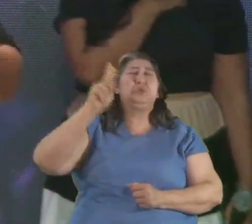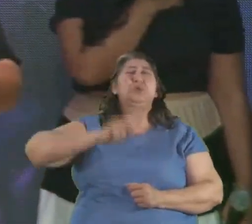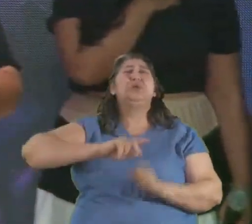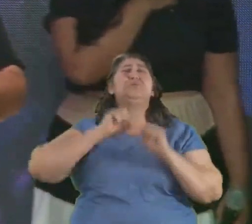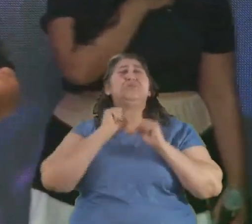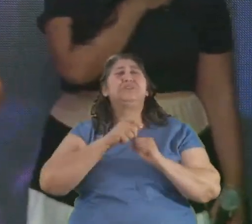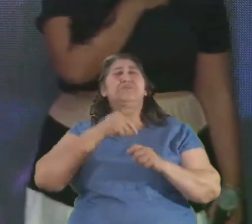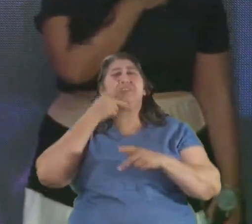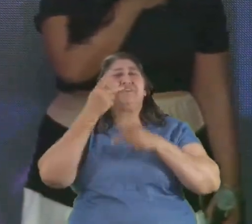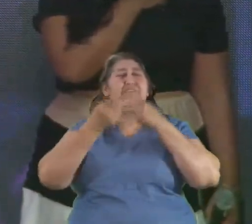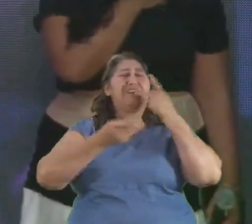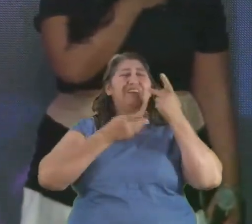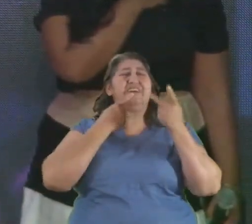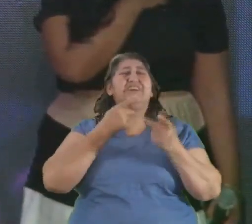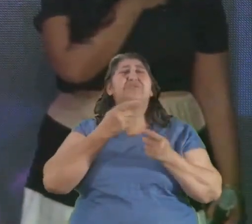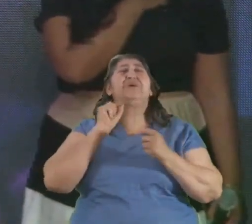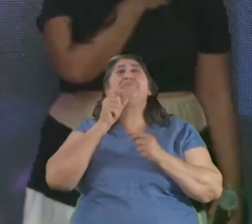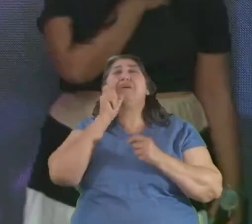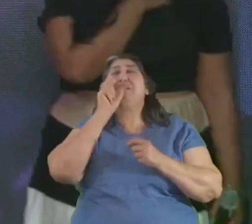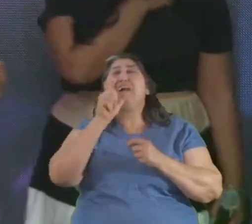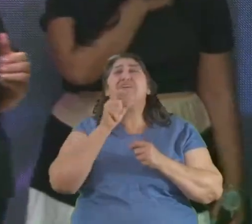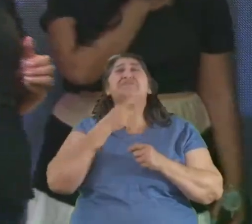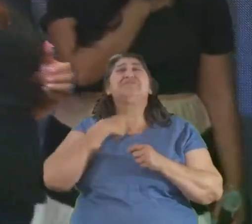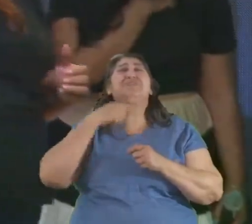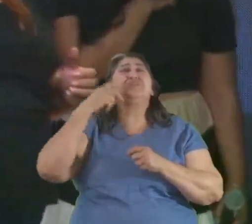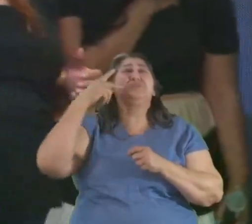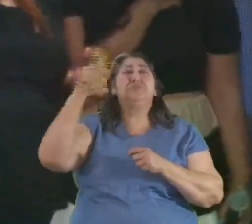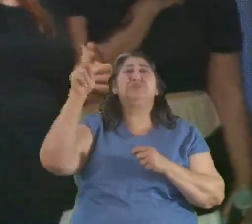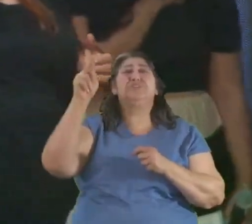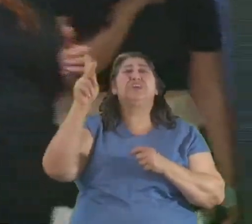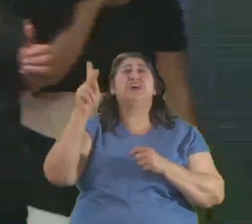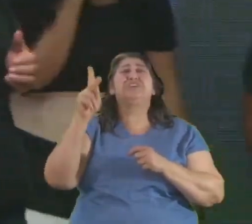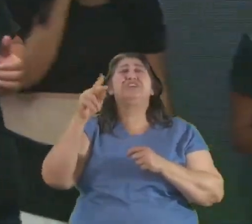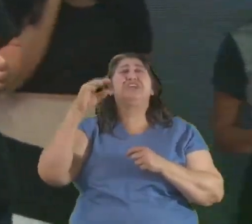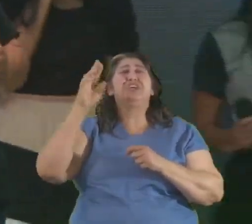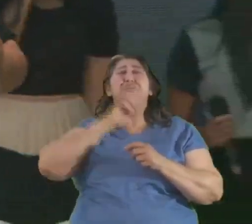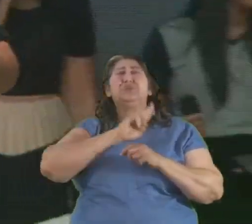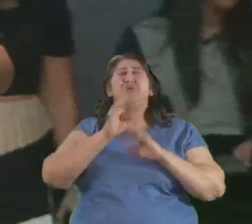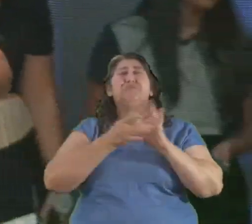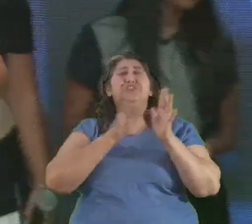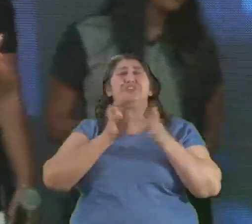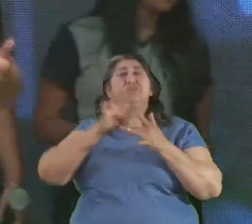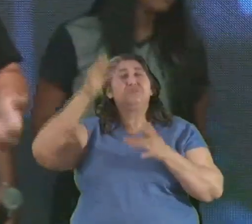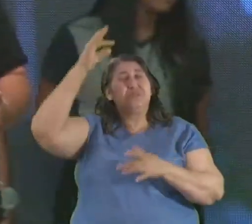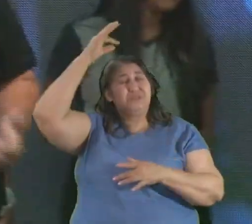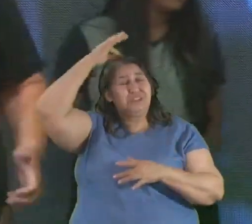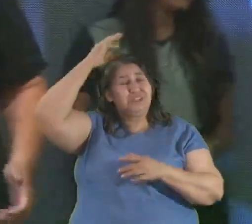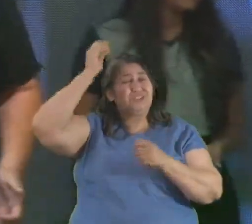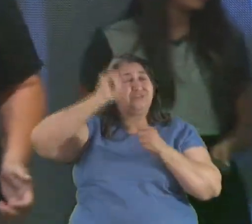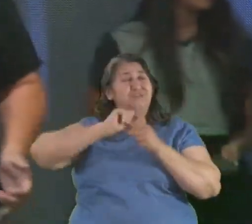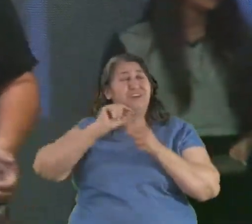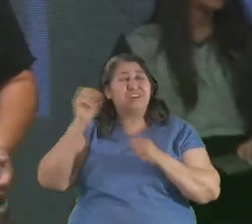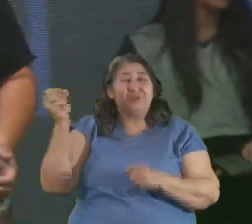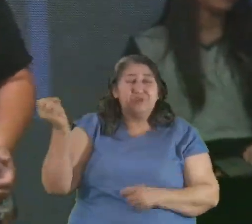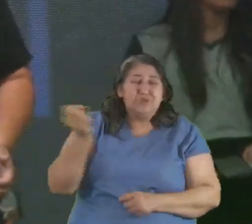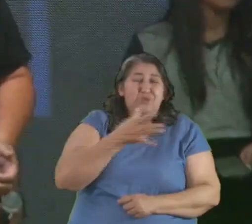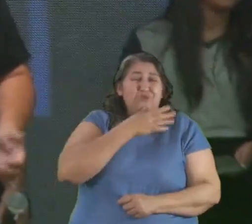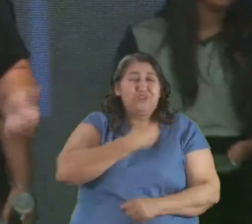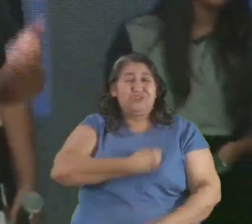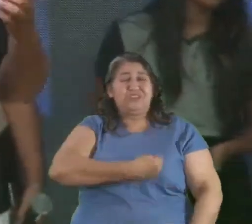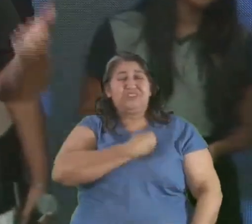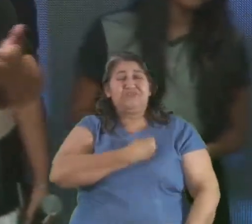nós professemos, Pai. Em nome de Jesus, Espírito Santo de Deus, faz em nós algo novo,